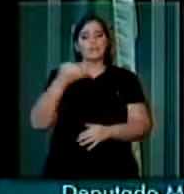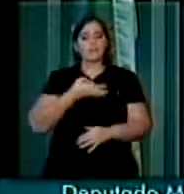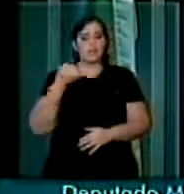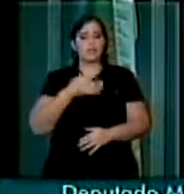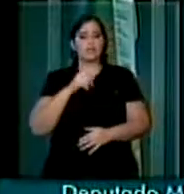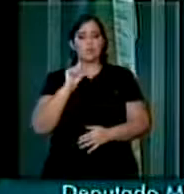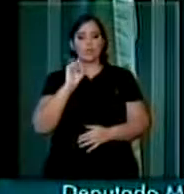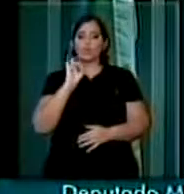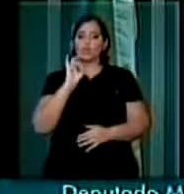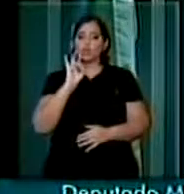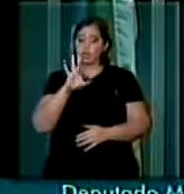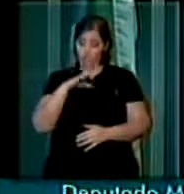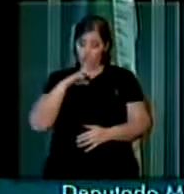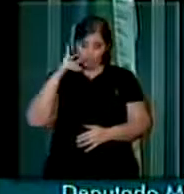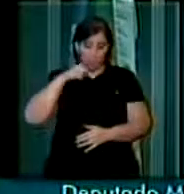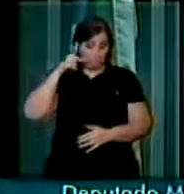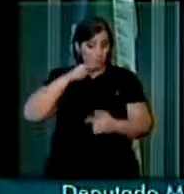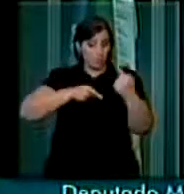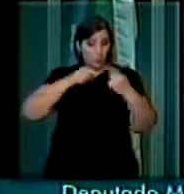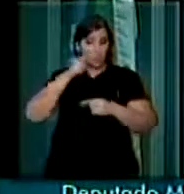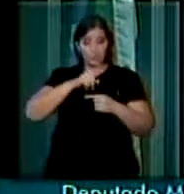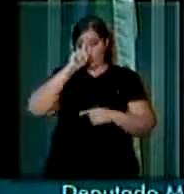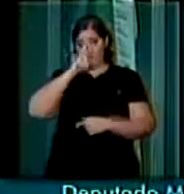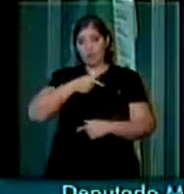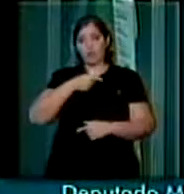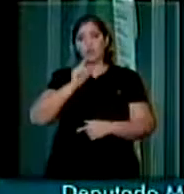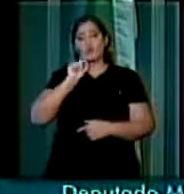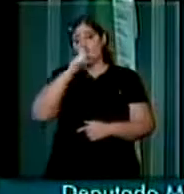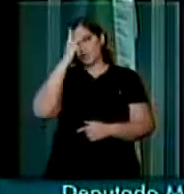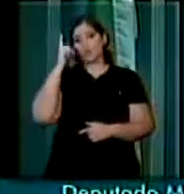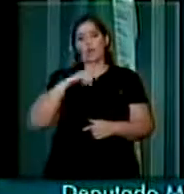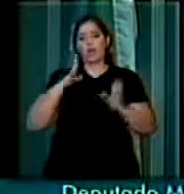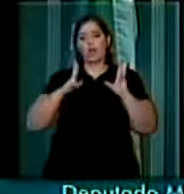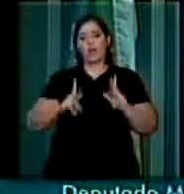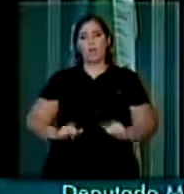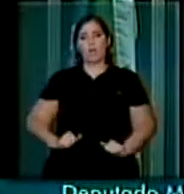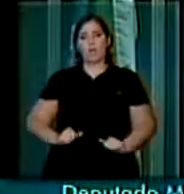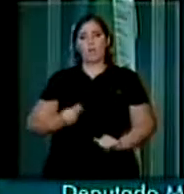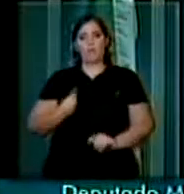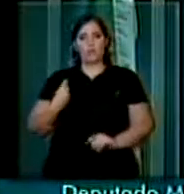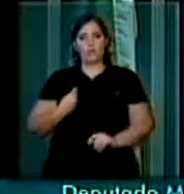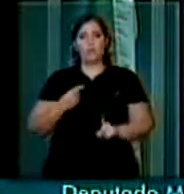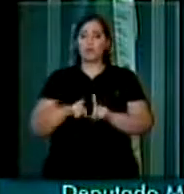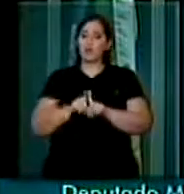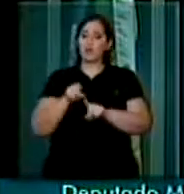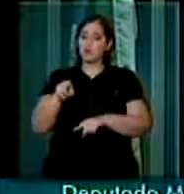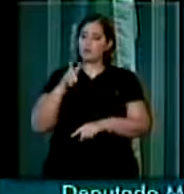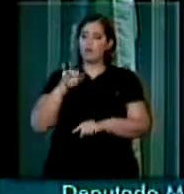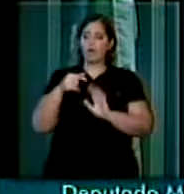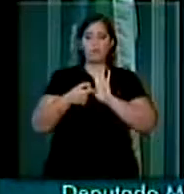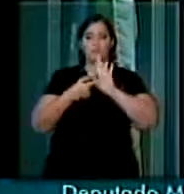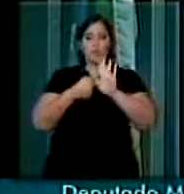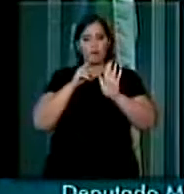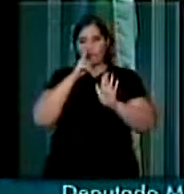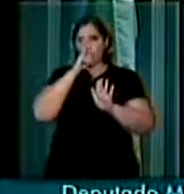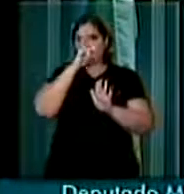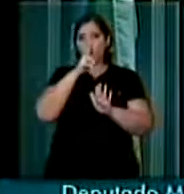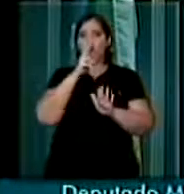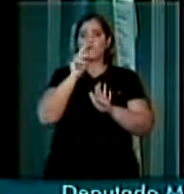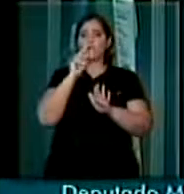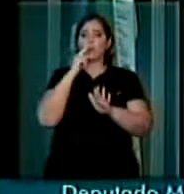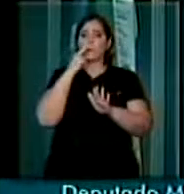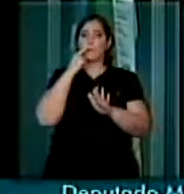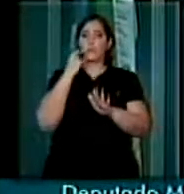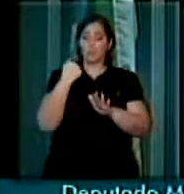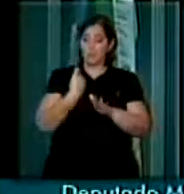só é político, mandatário, aquele que tem uma ficha limpa. Isso fortalecerá não só ao nosso